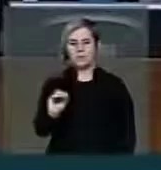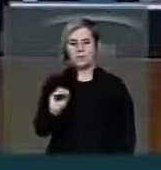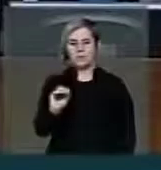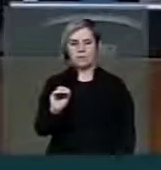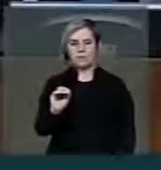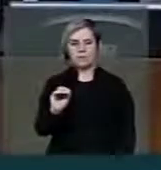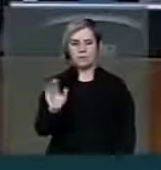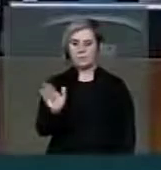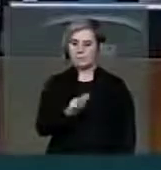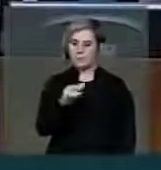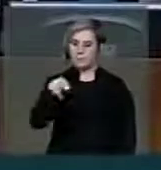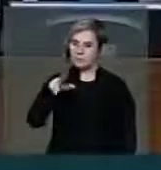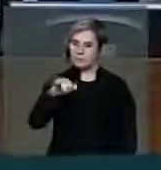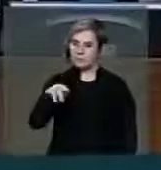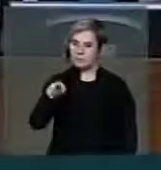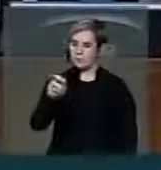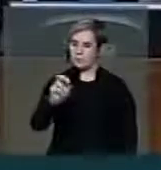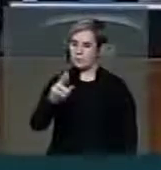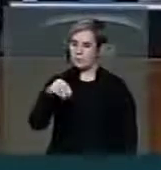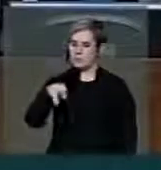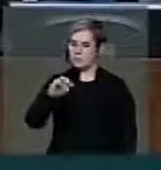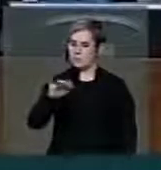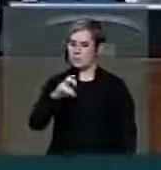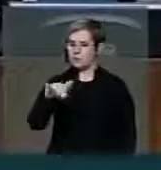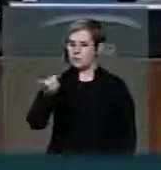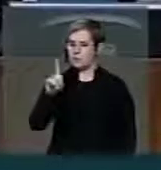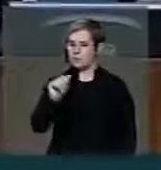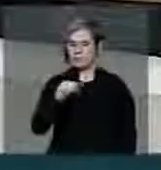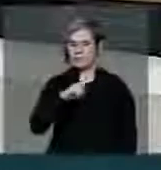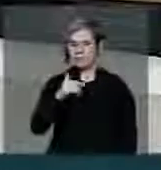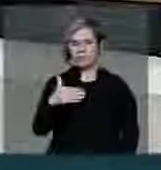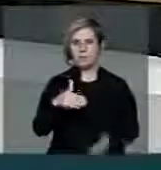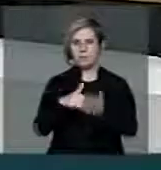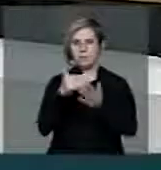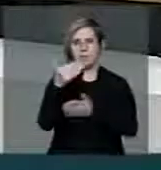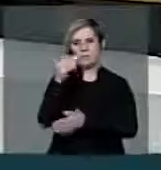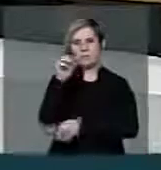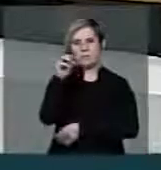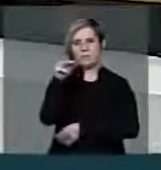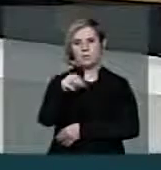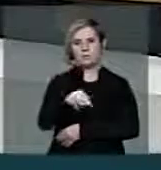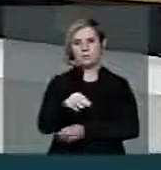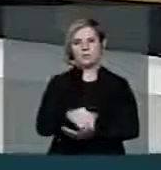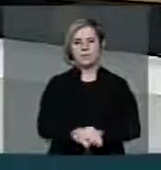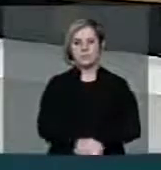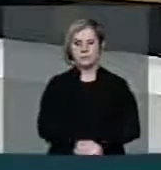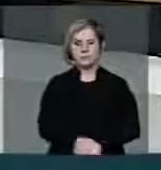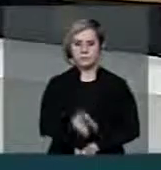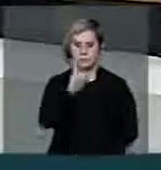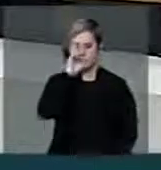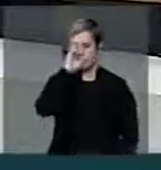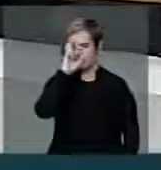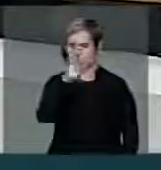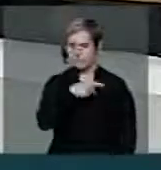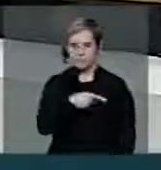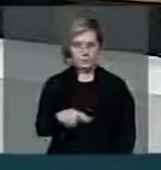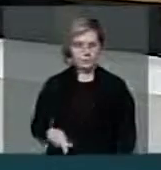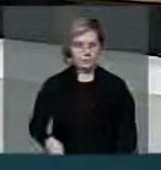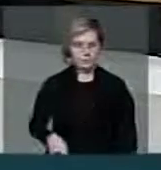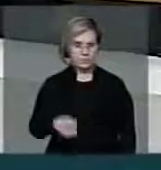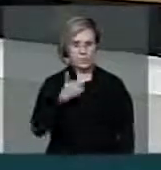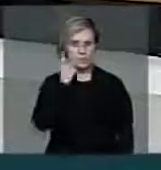Ao deputado Nilmário Miranda, Vossa Excelência disporá de até 10 minutos. Senhor presidente,